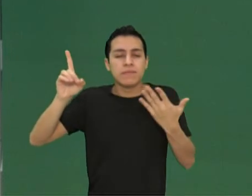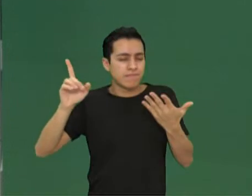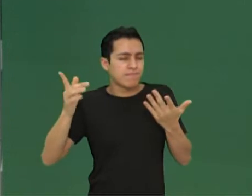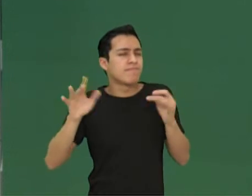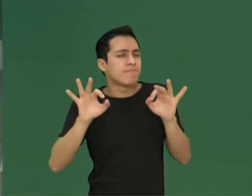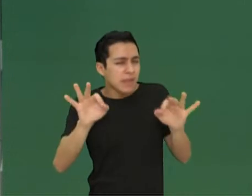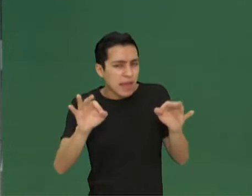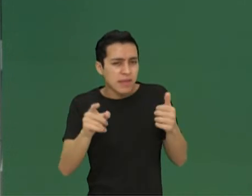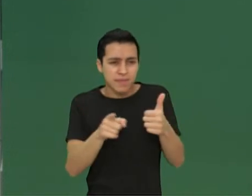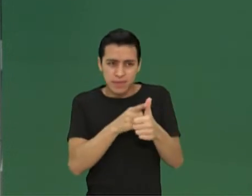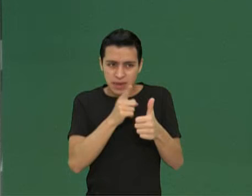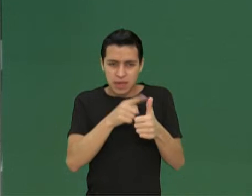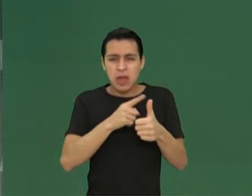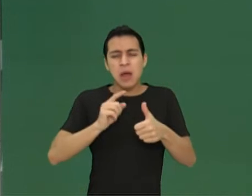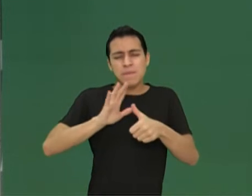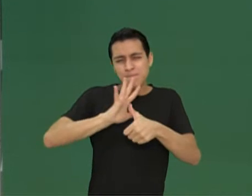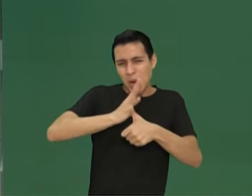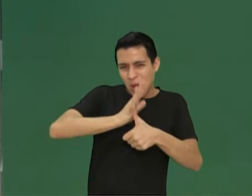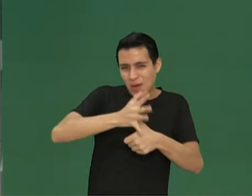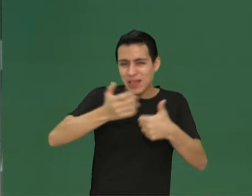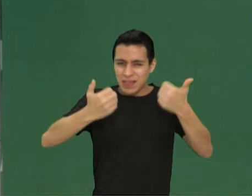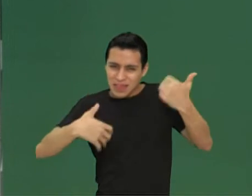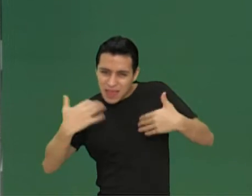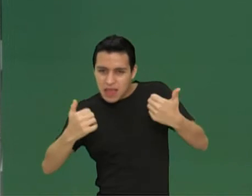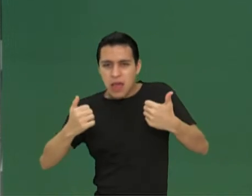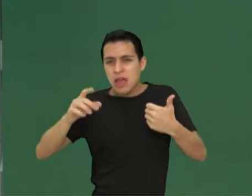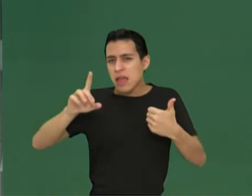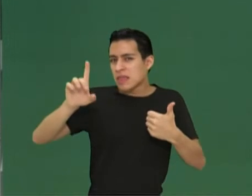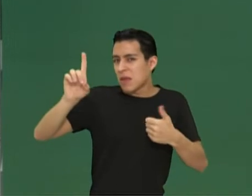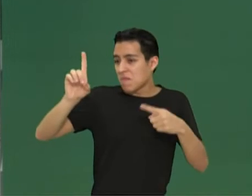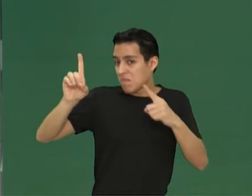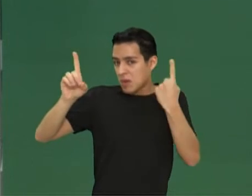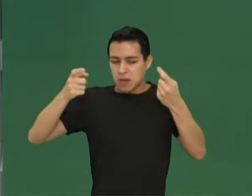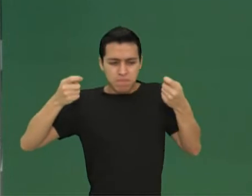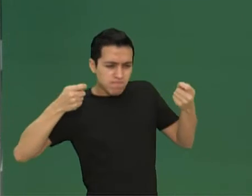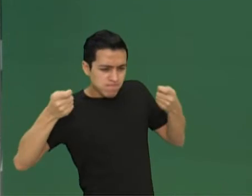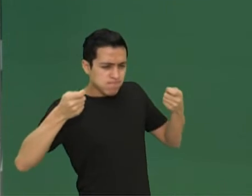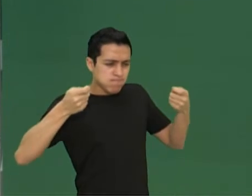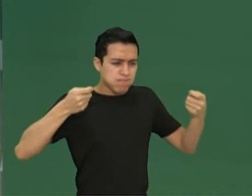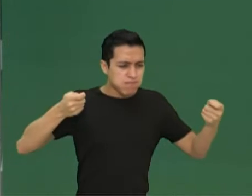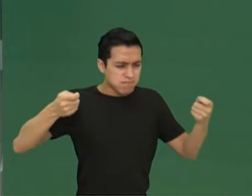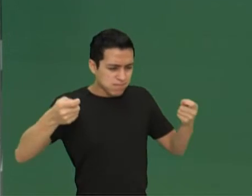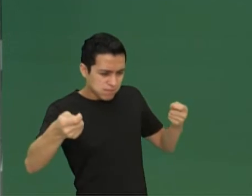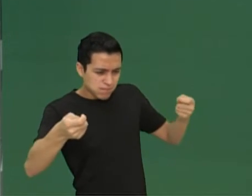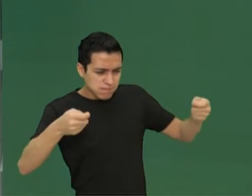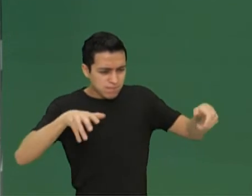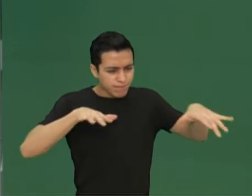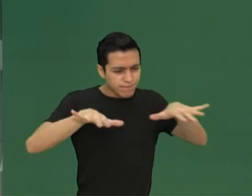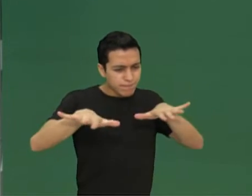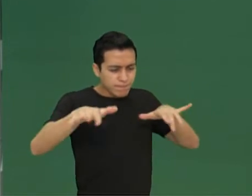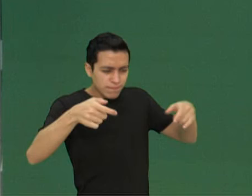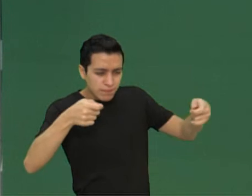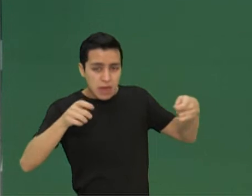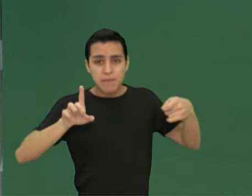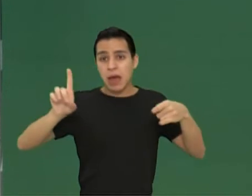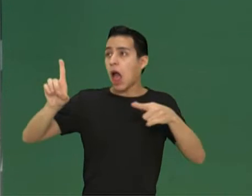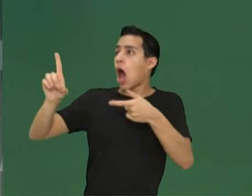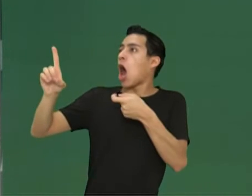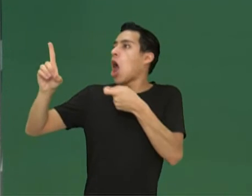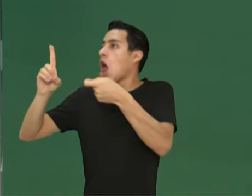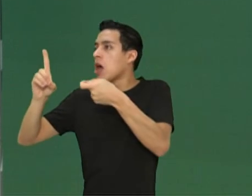a primeira, o motor primeiro, ou então o motor imóvel, né? Deus é aquele que move, mas não